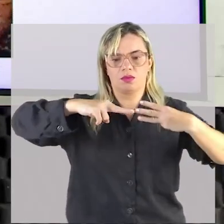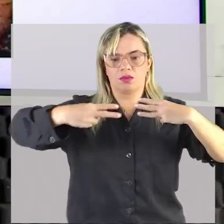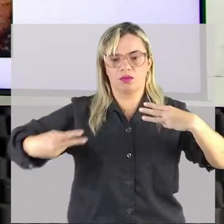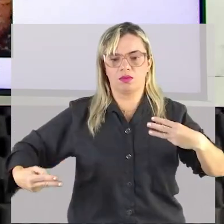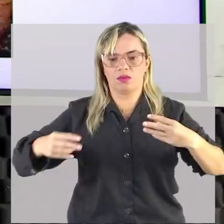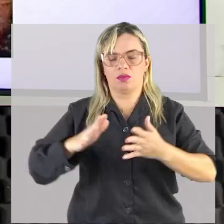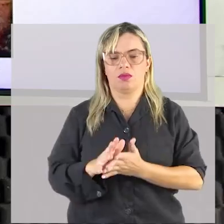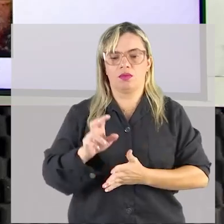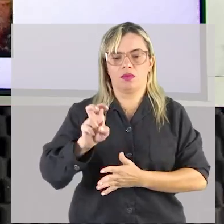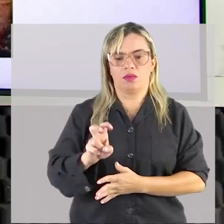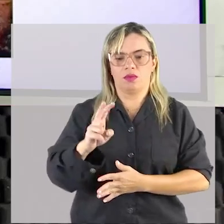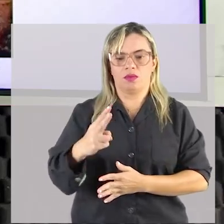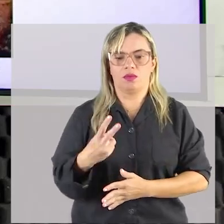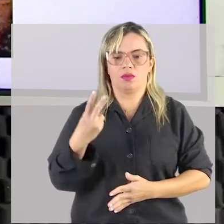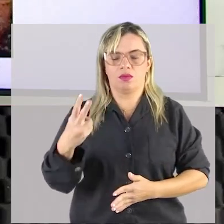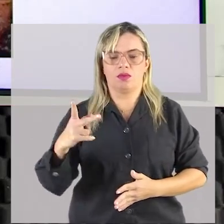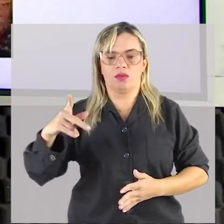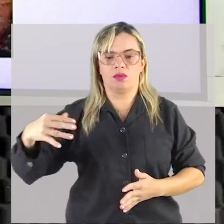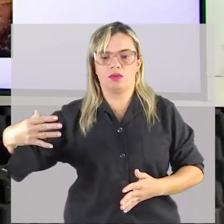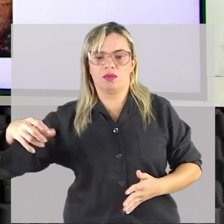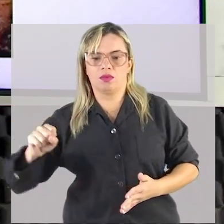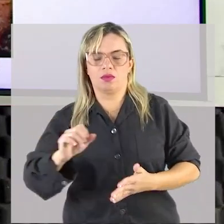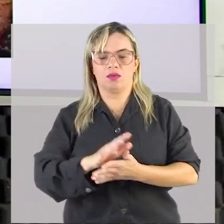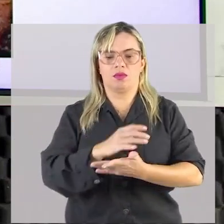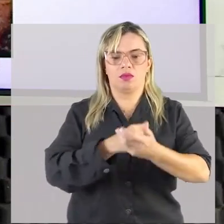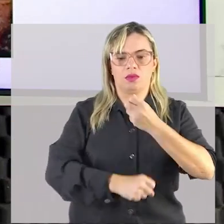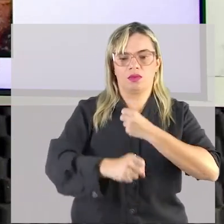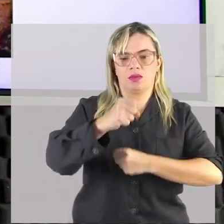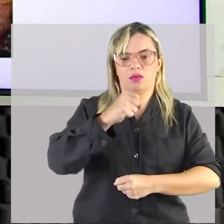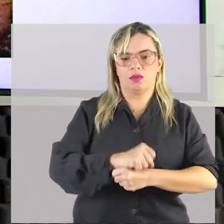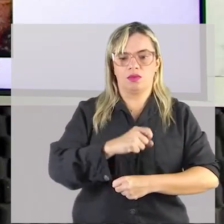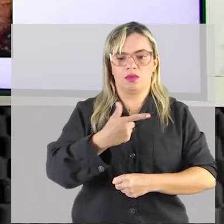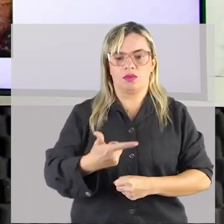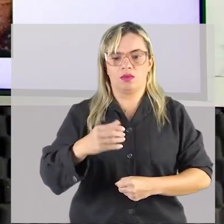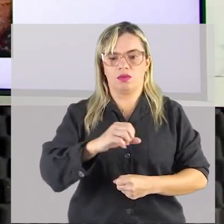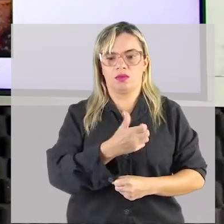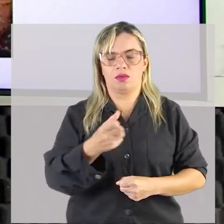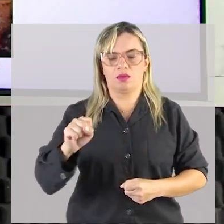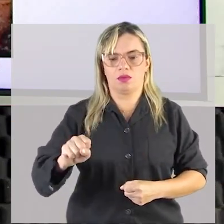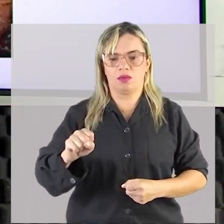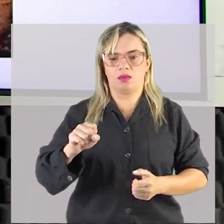Questão 52, Paz 2018,